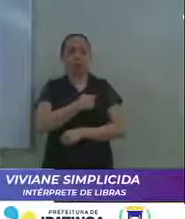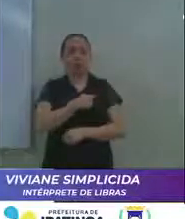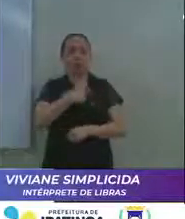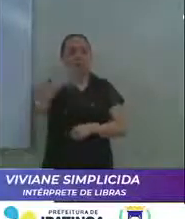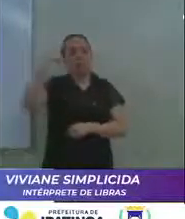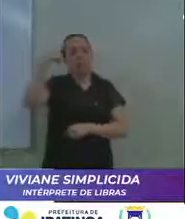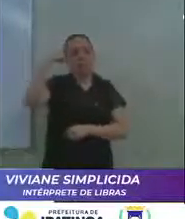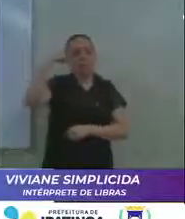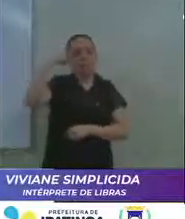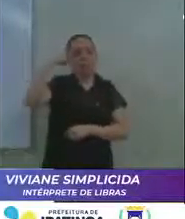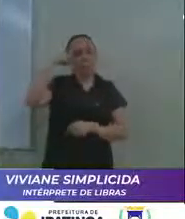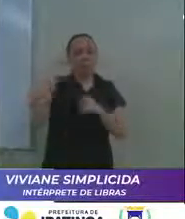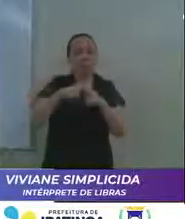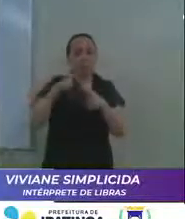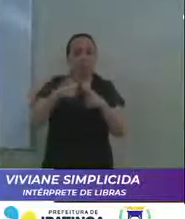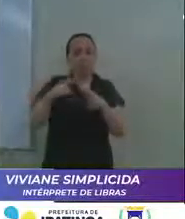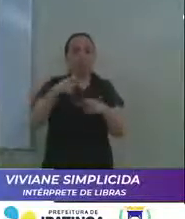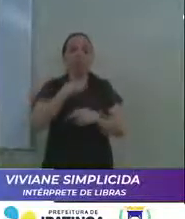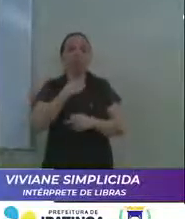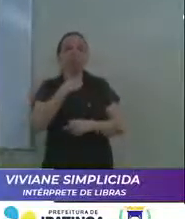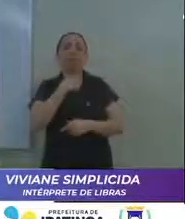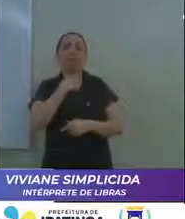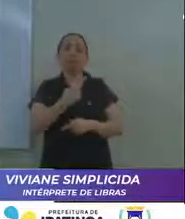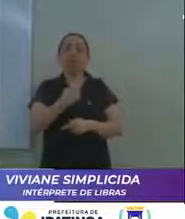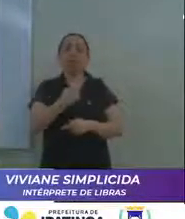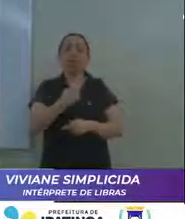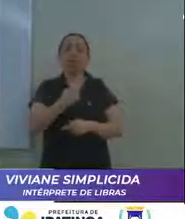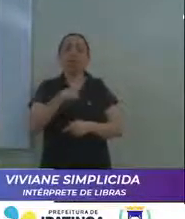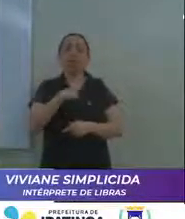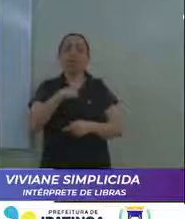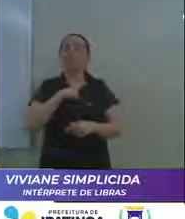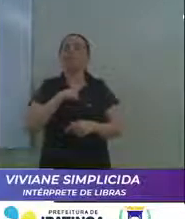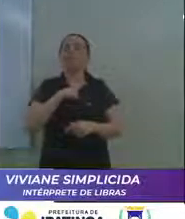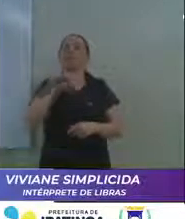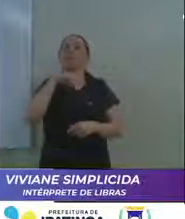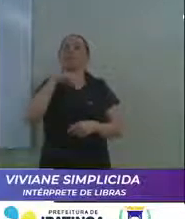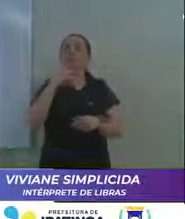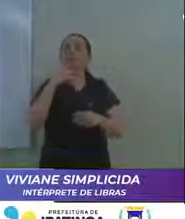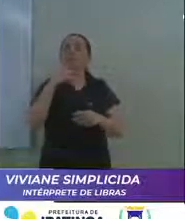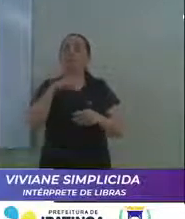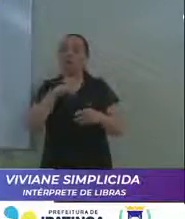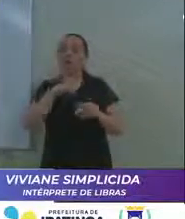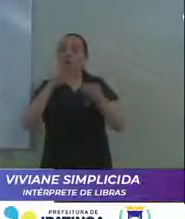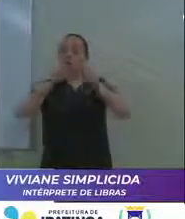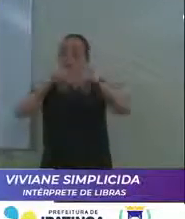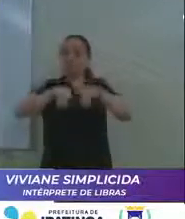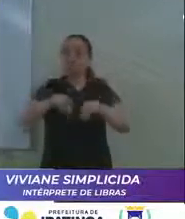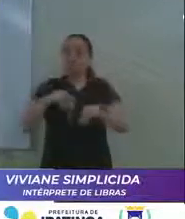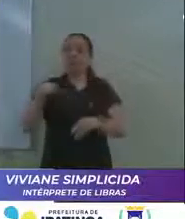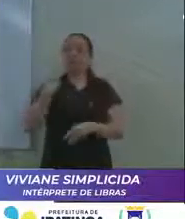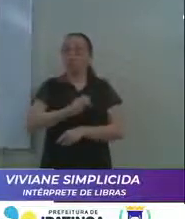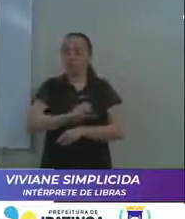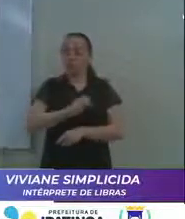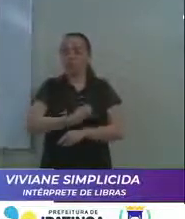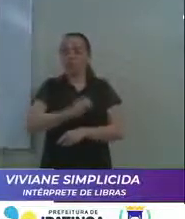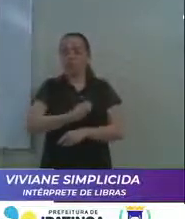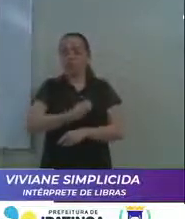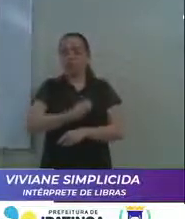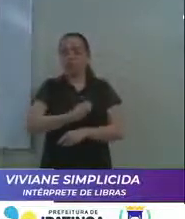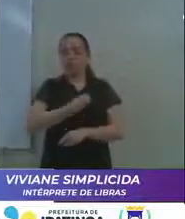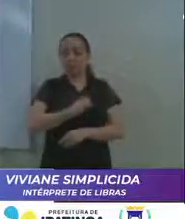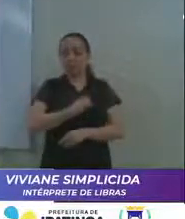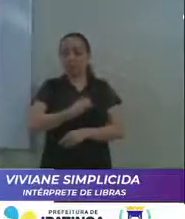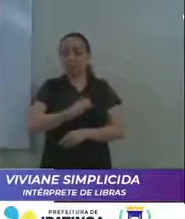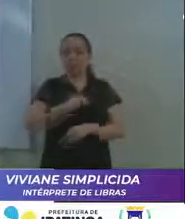pensar em problemas de voz tem um impacto muito grande na nossa vida, né? A gente utiliza